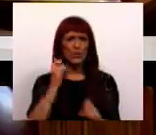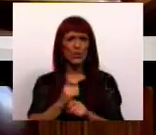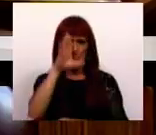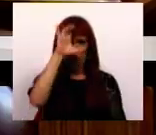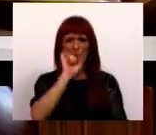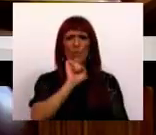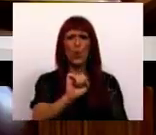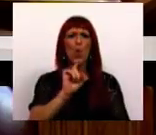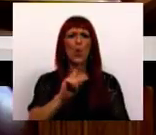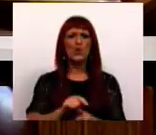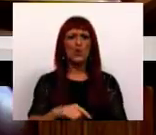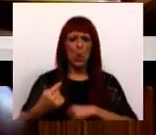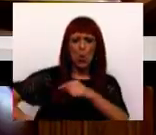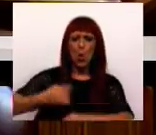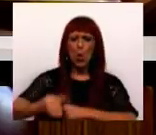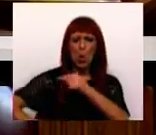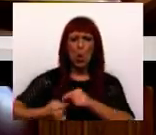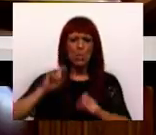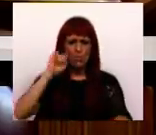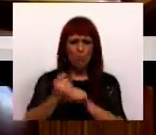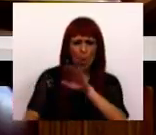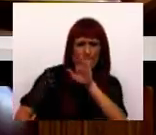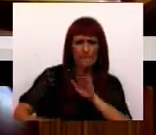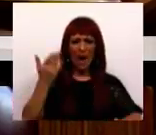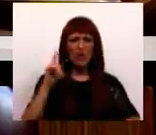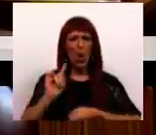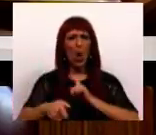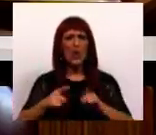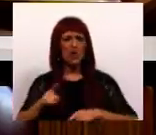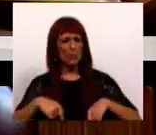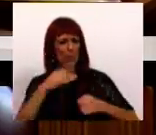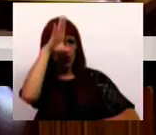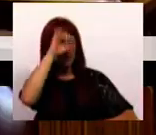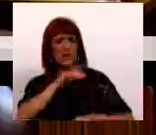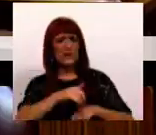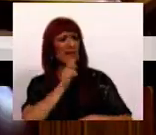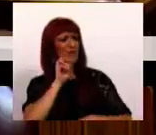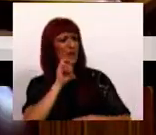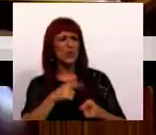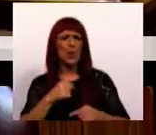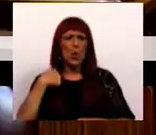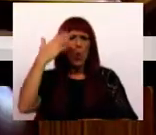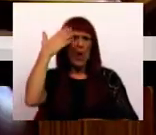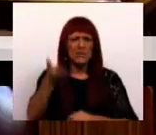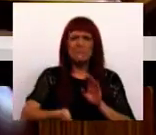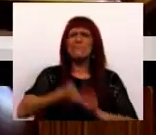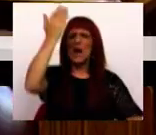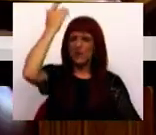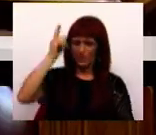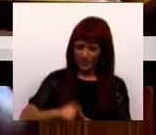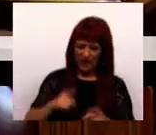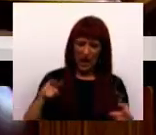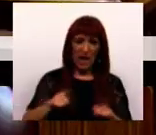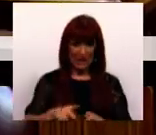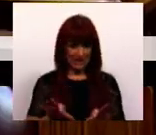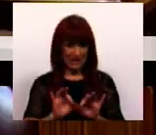do Governo um ritmo mais exigente do que aquele que o próprio Governo pretendia. Eu acho que foi mais do que isso.